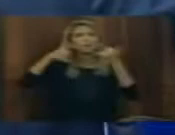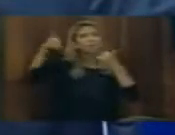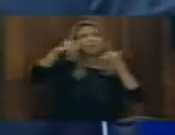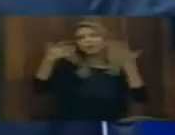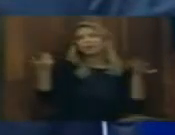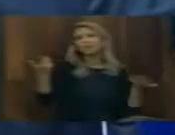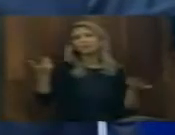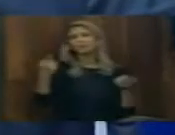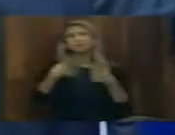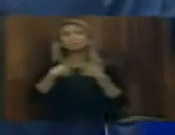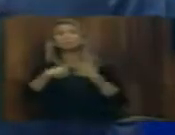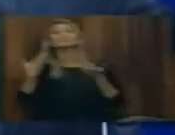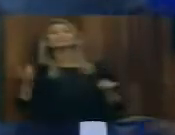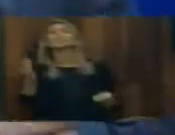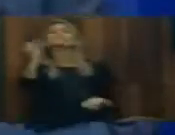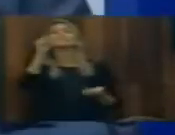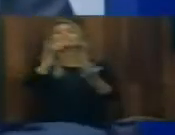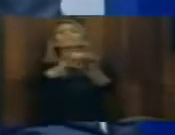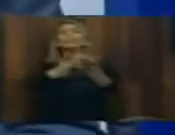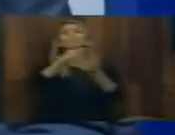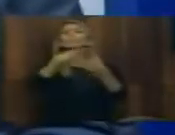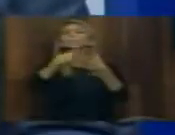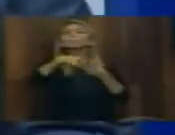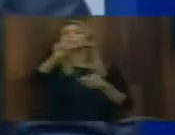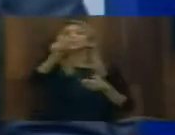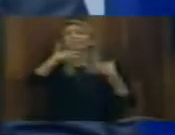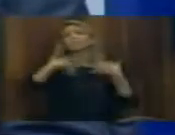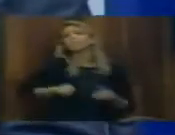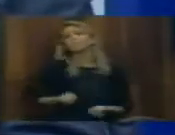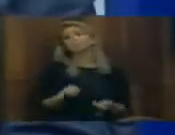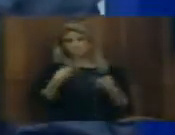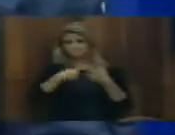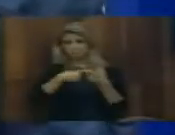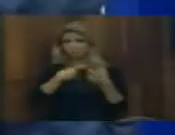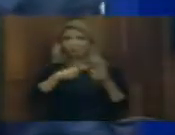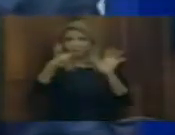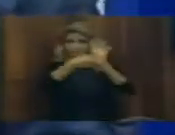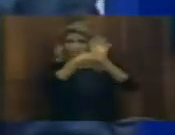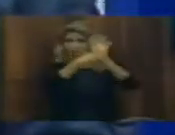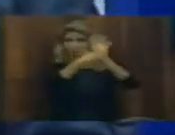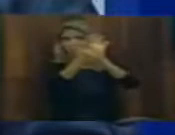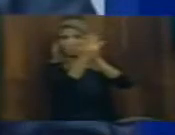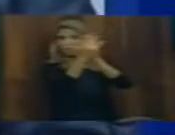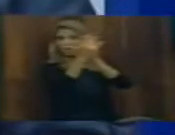que é que falta? Porque o compromisso foi feito, está aqui, ó.